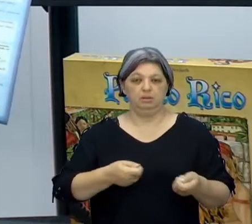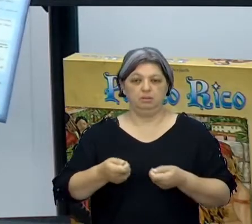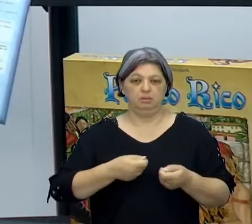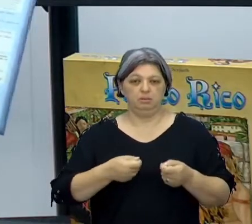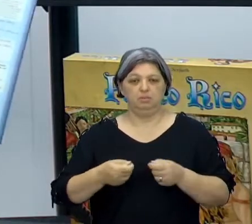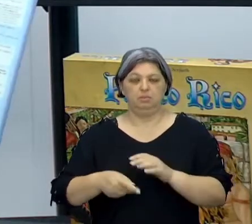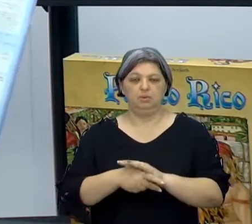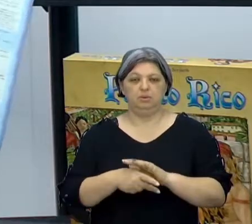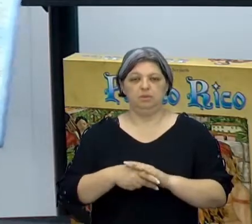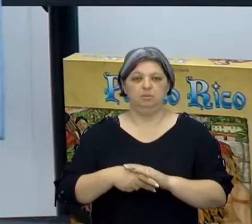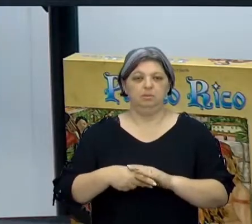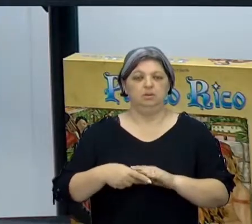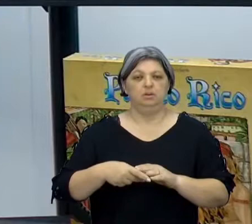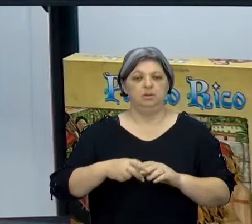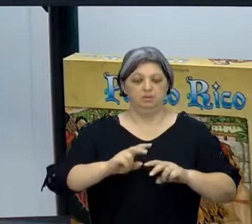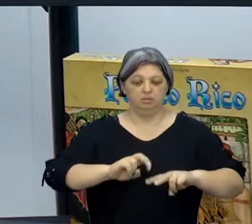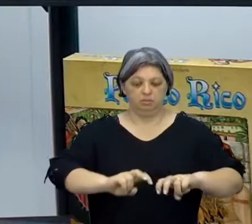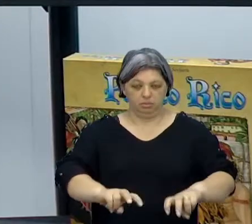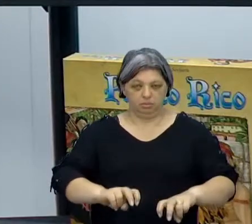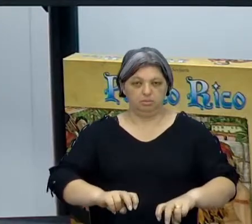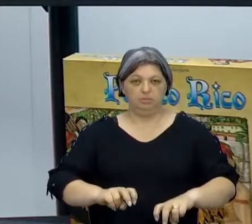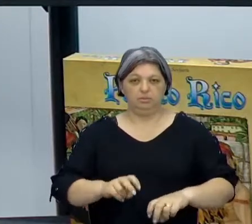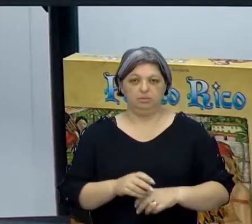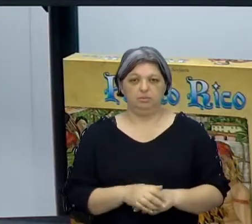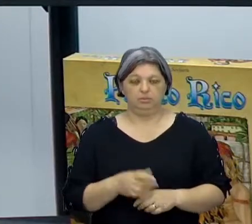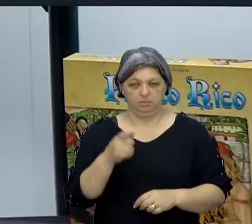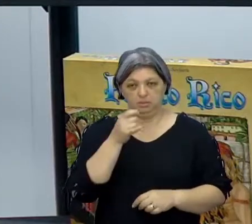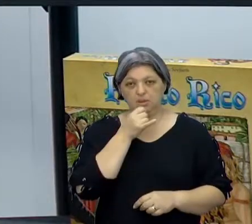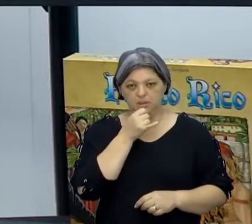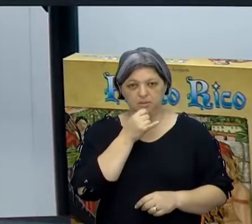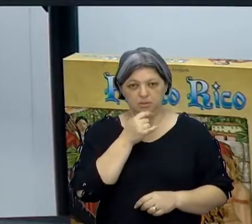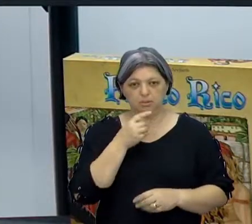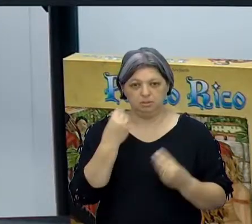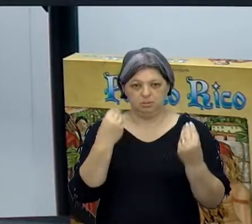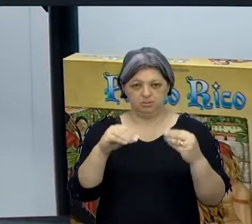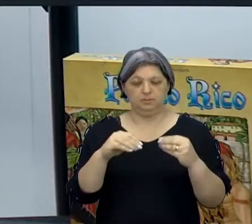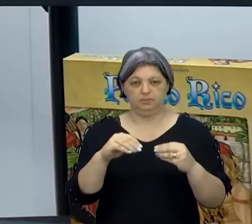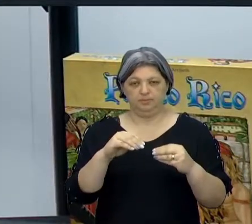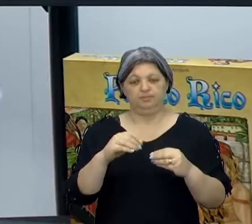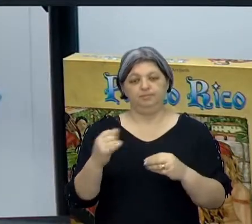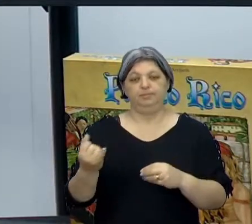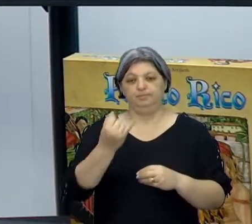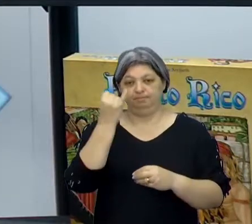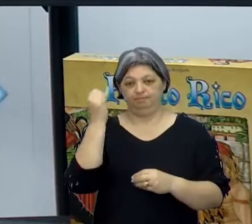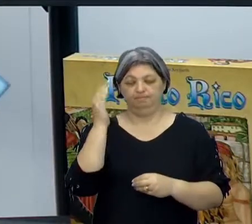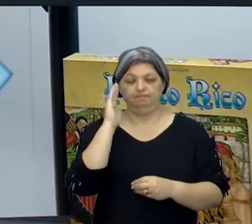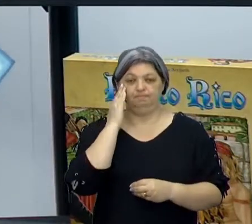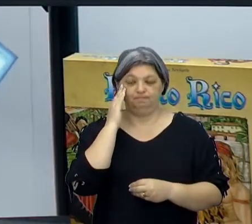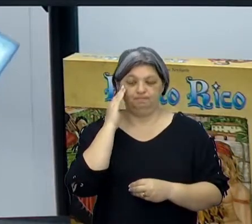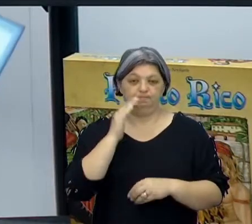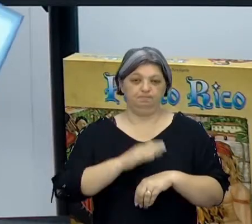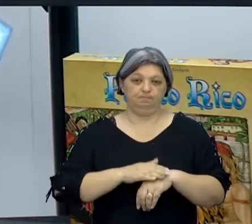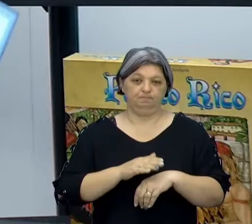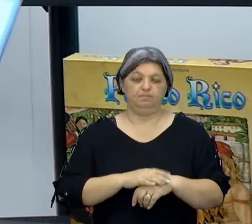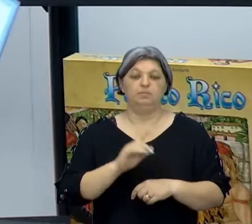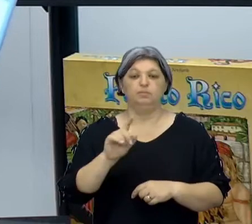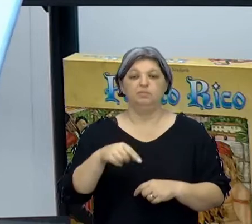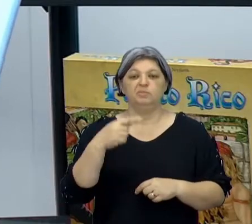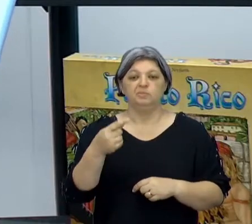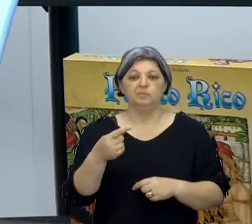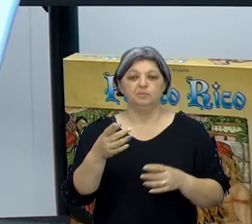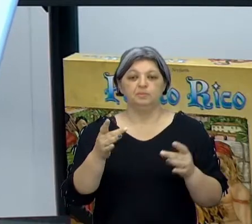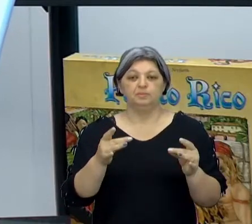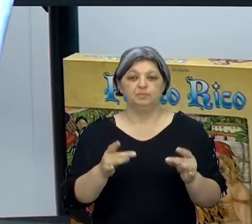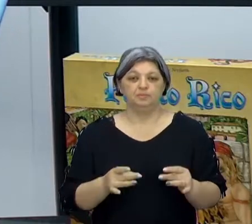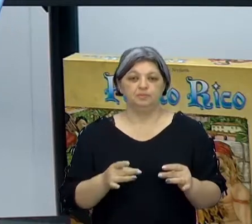um faz e com exemplos. Coloquem exemplos no manual. Isso é extremamente importante para a gente entender o que a gente está fazendo. Depois ele explica